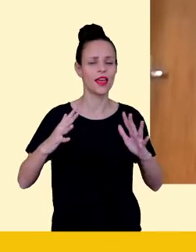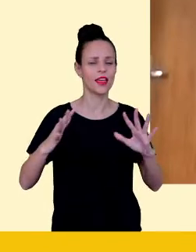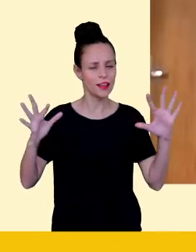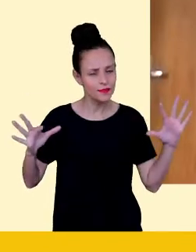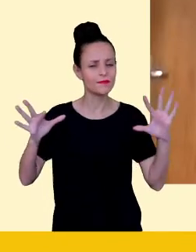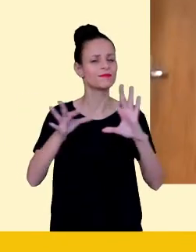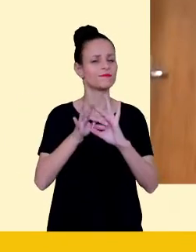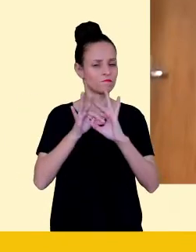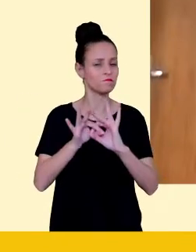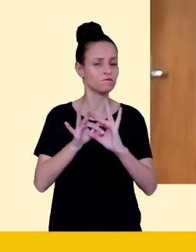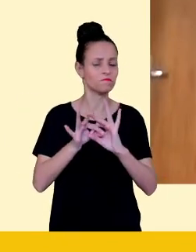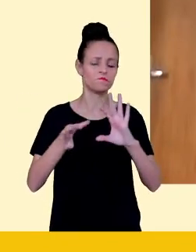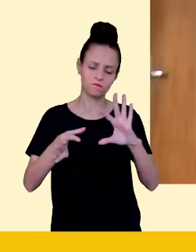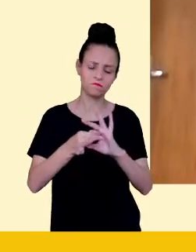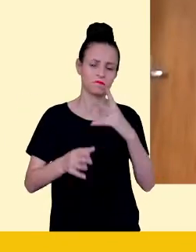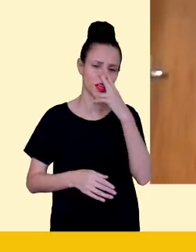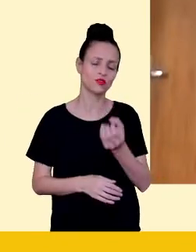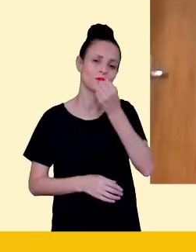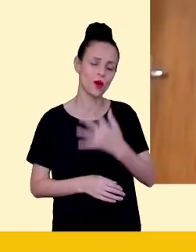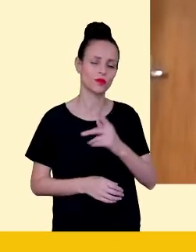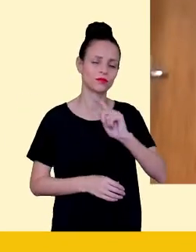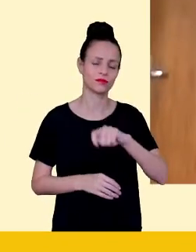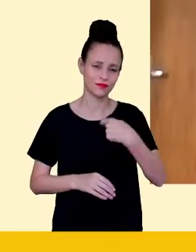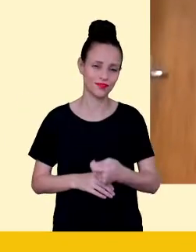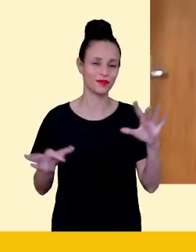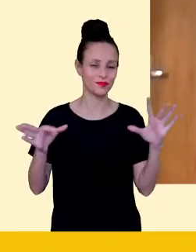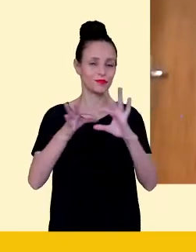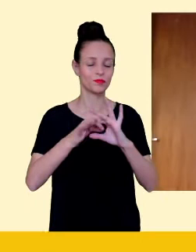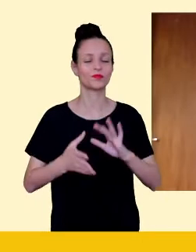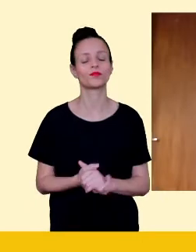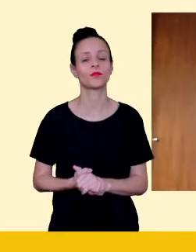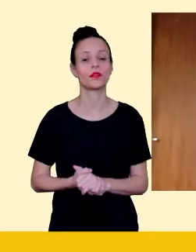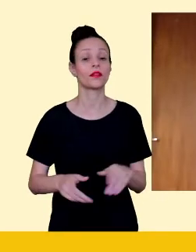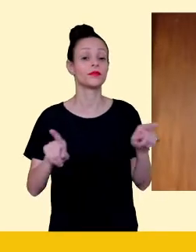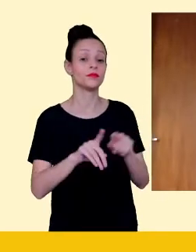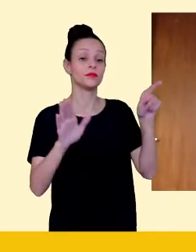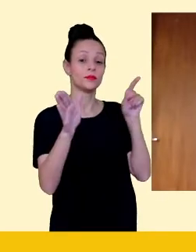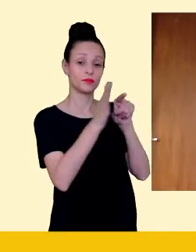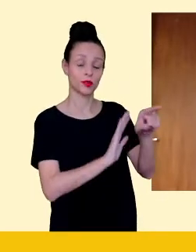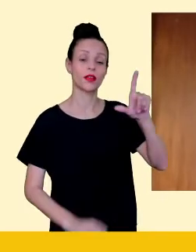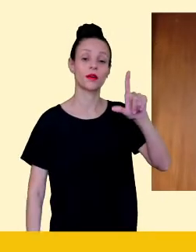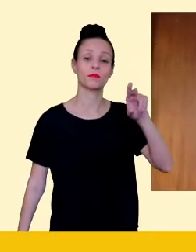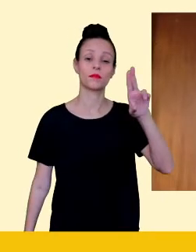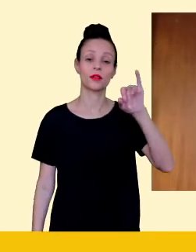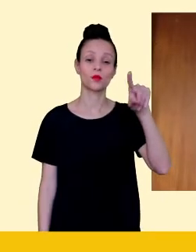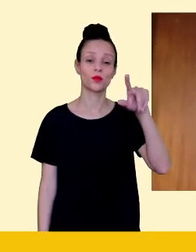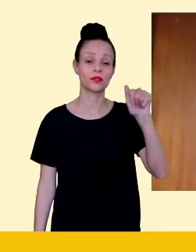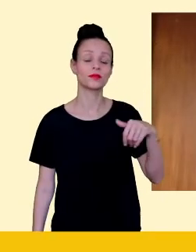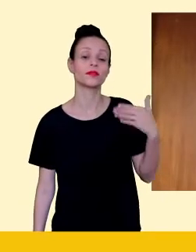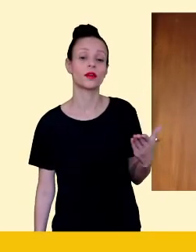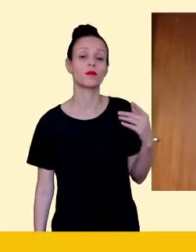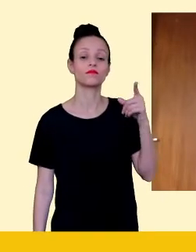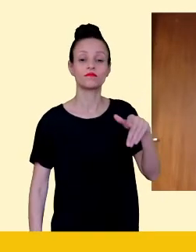muito intrincado, acho que é um bom termo, talvez, para descrever. Eu queria também perguntar para a